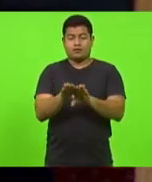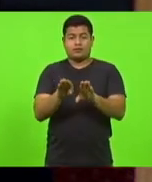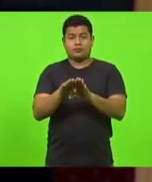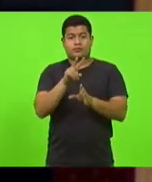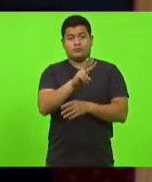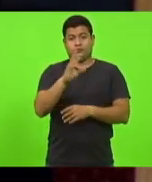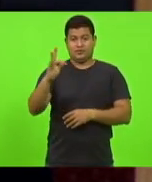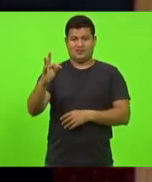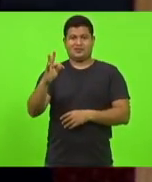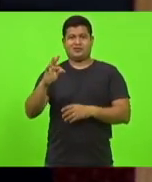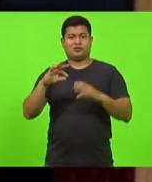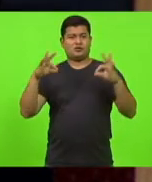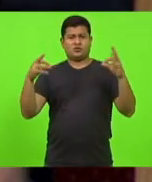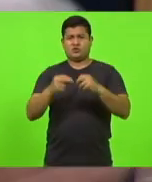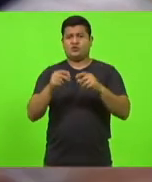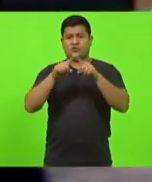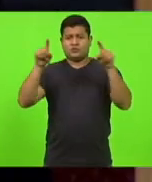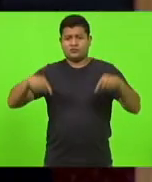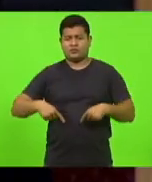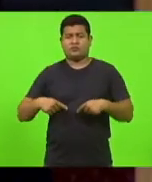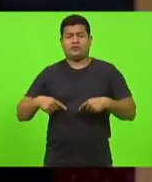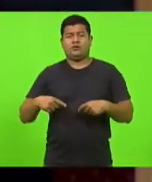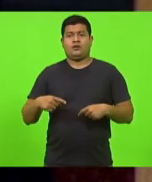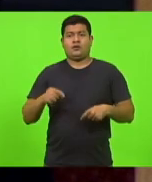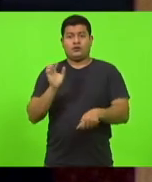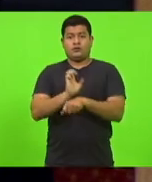Catarina, que merecem tanto quanto a educação.